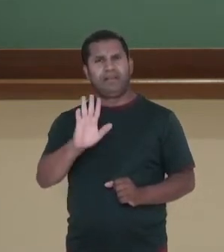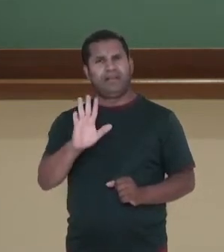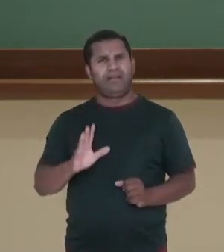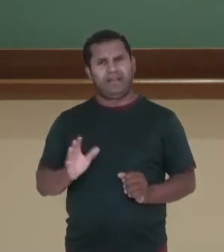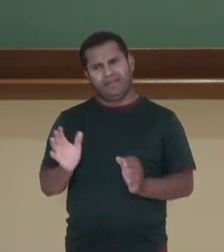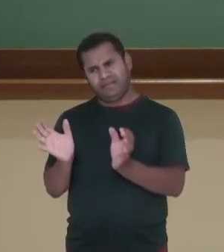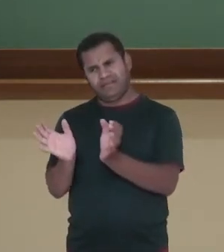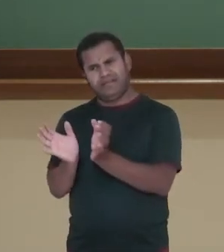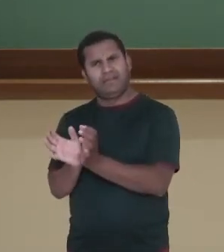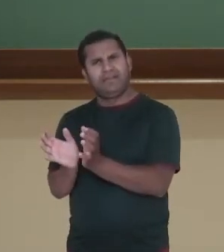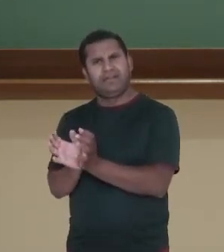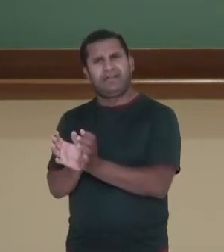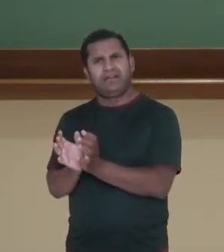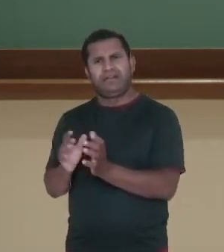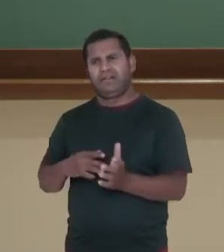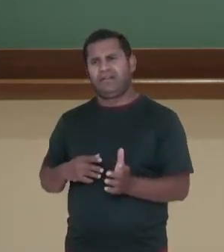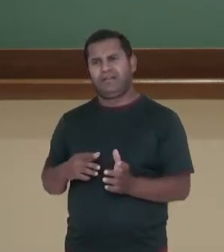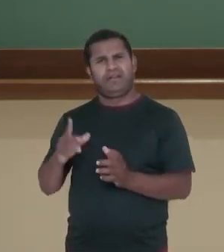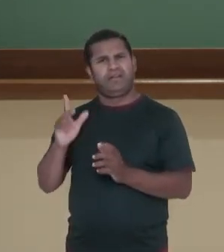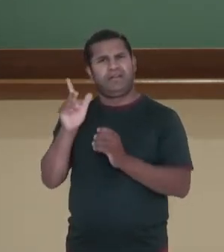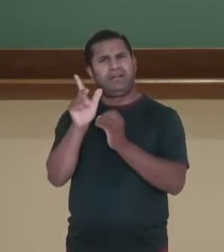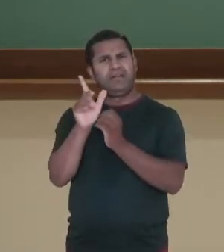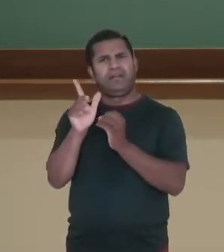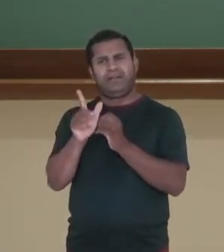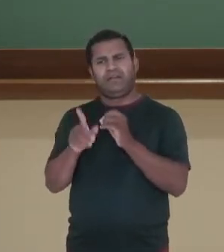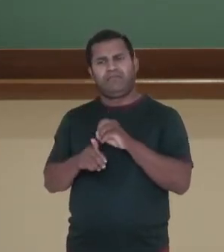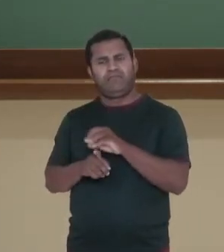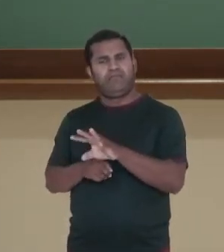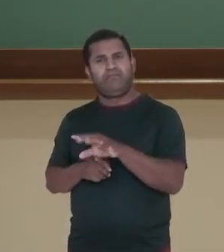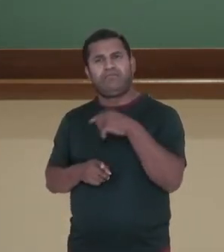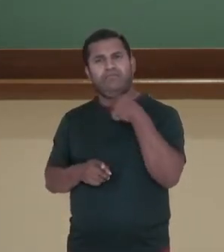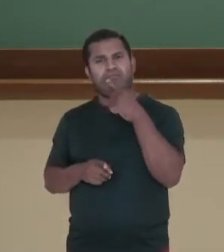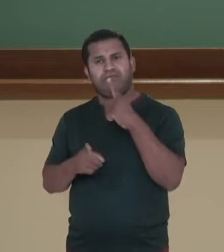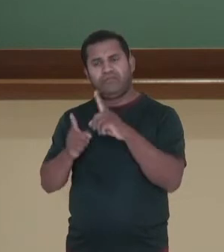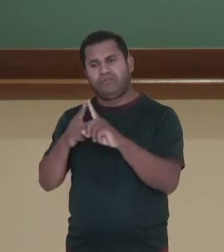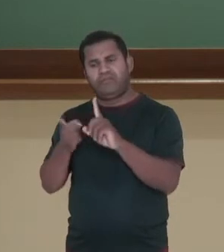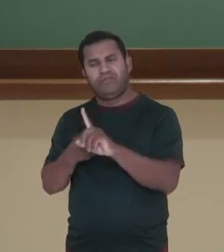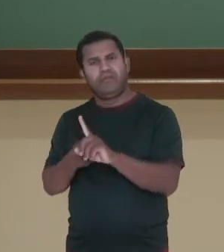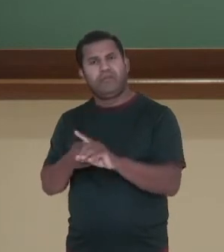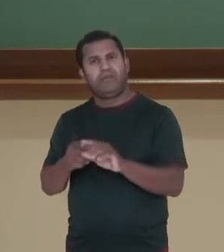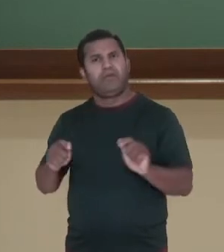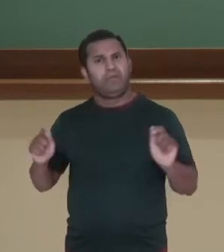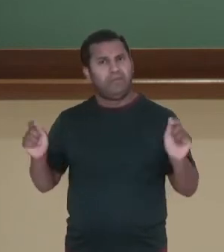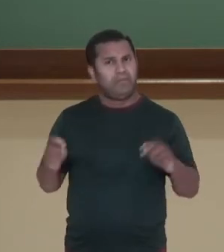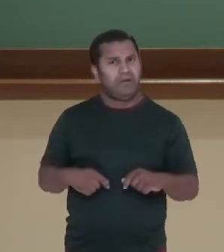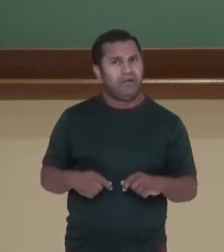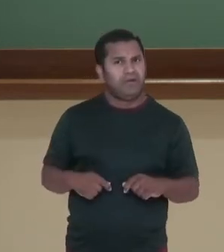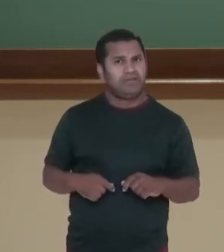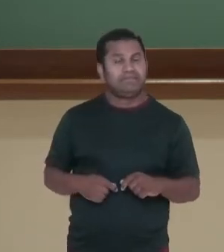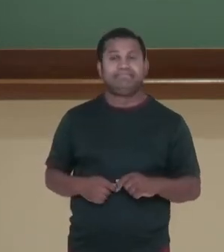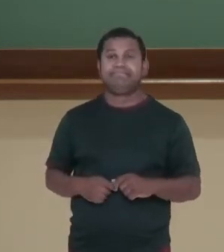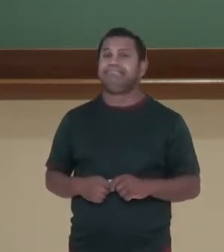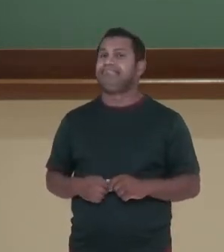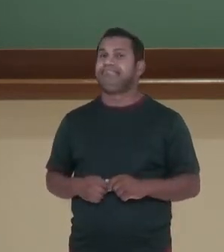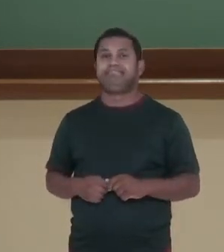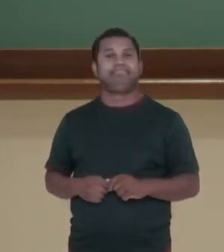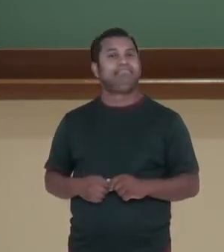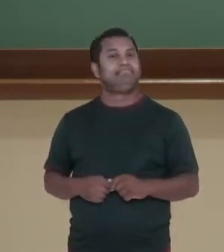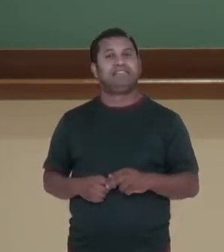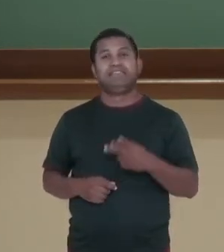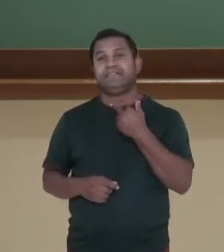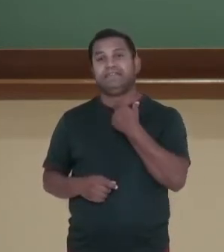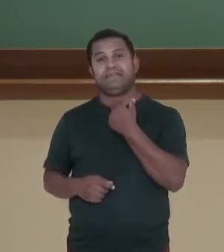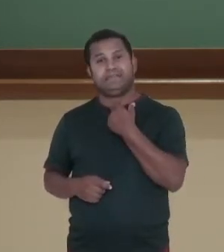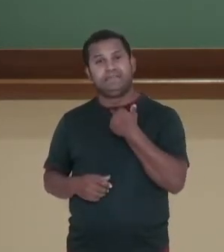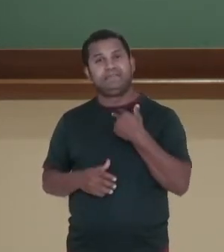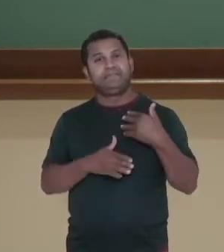que pode fazer isso? Será que na história já teve isso? Sim, né? Nós temos relatos na história